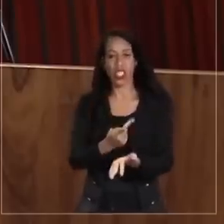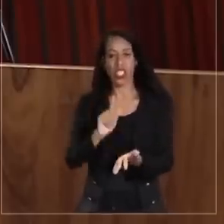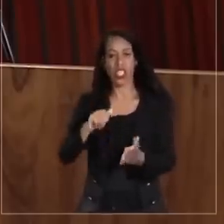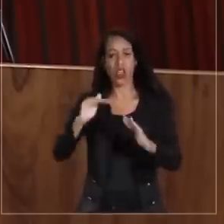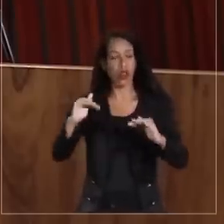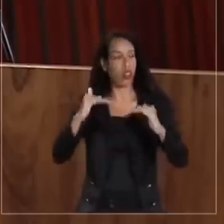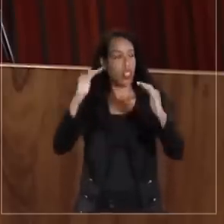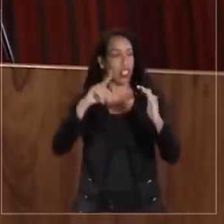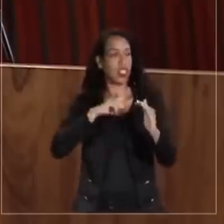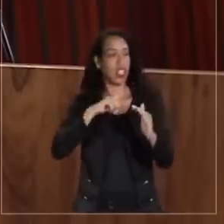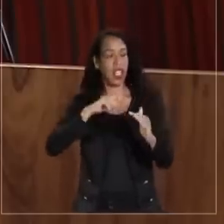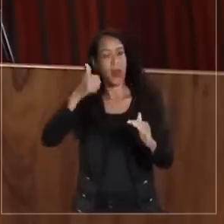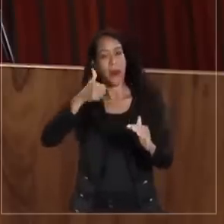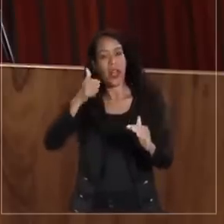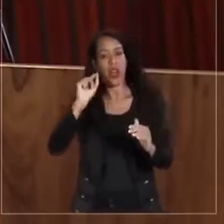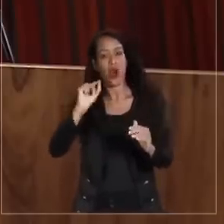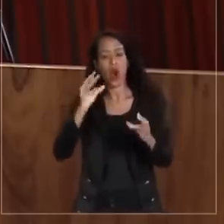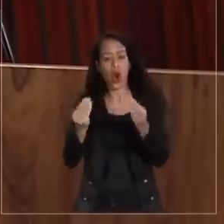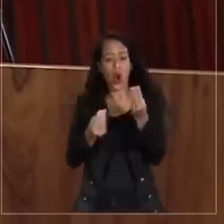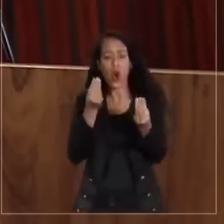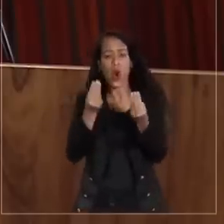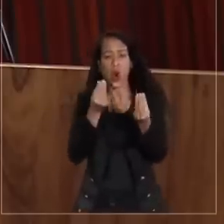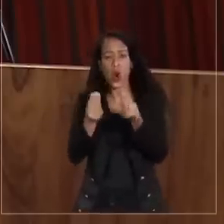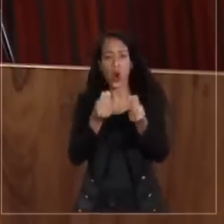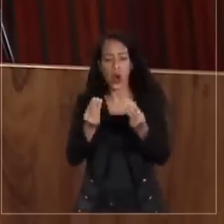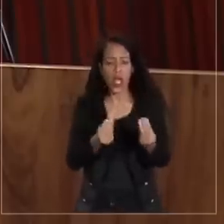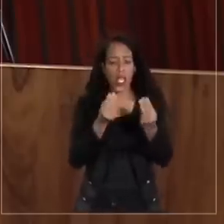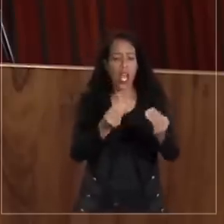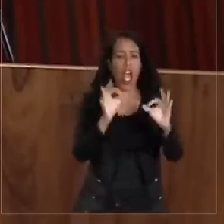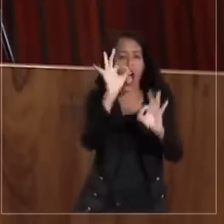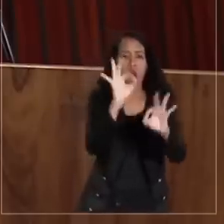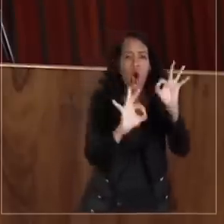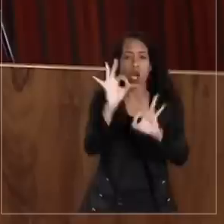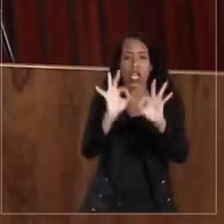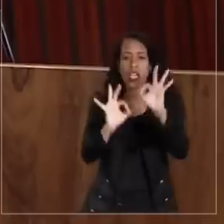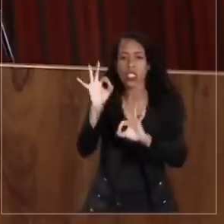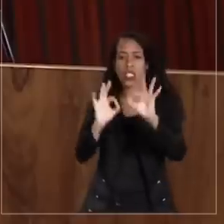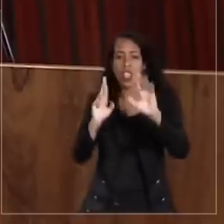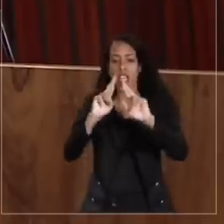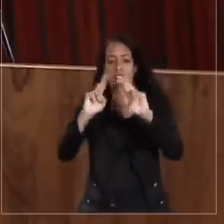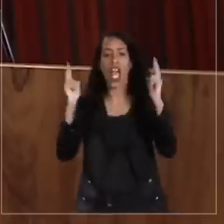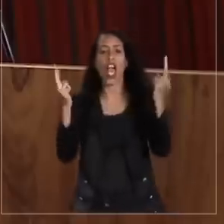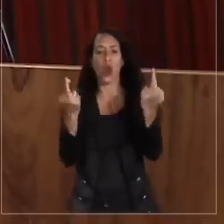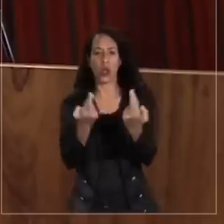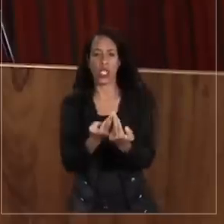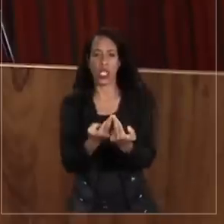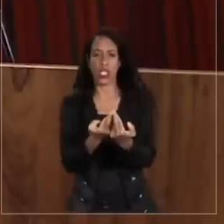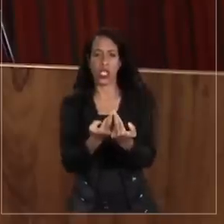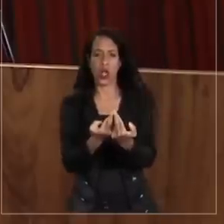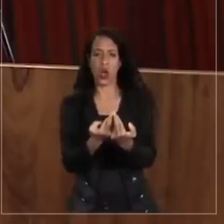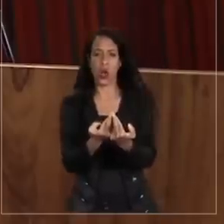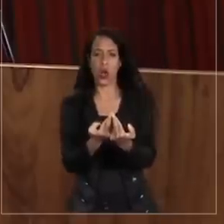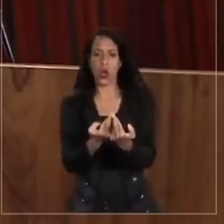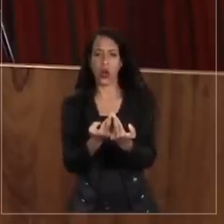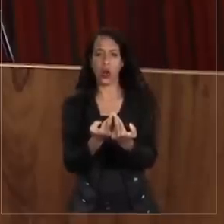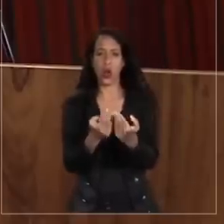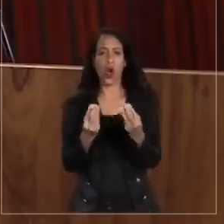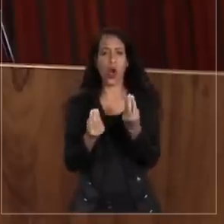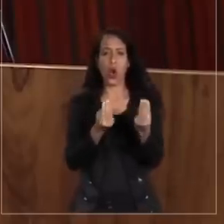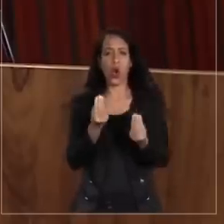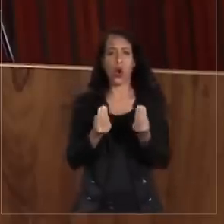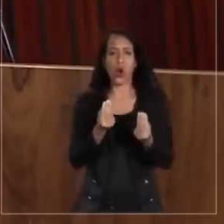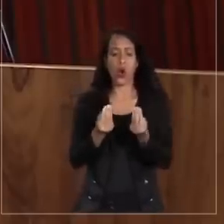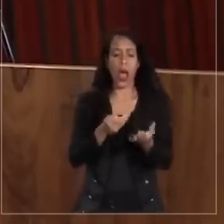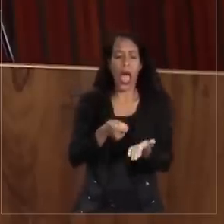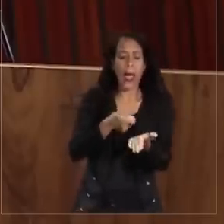nos autos se contém, primeiro, como se deu a organização desta reunião. Esta reunião não,